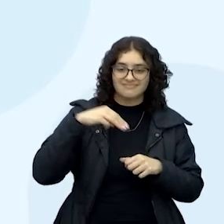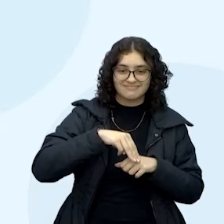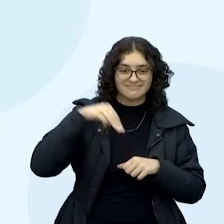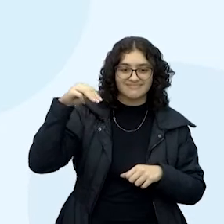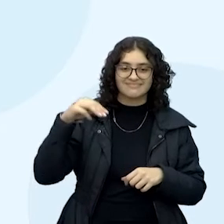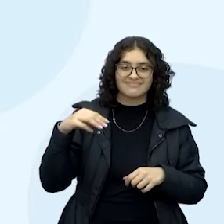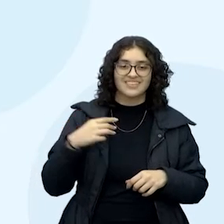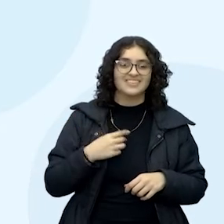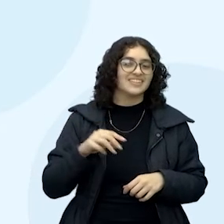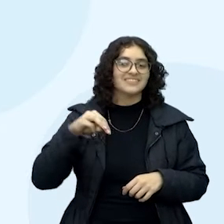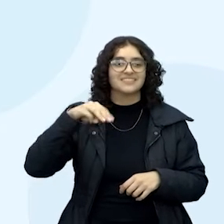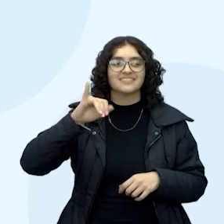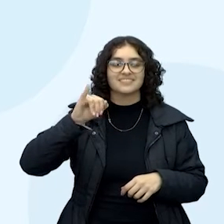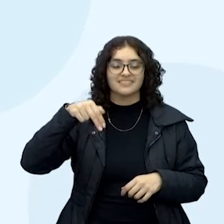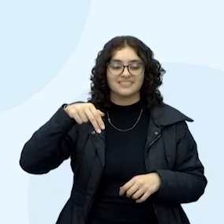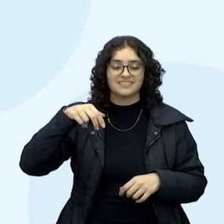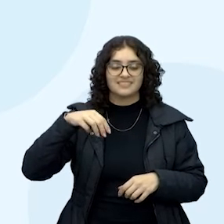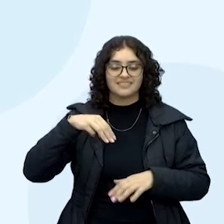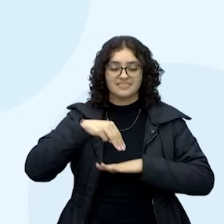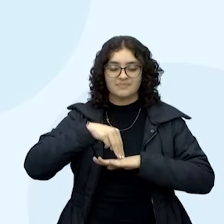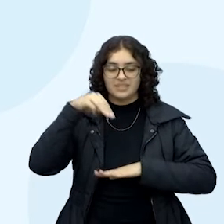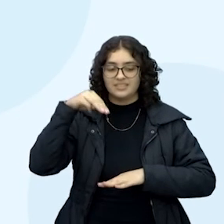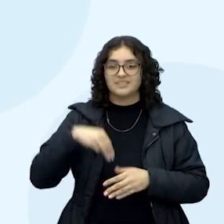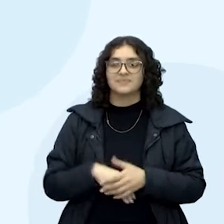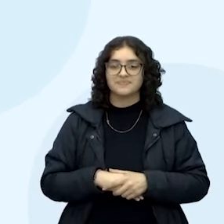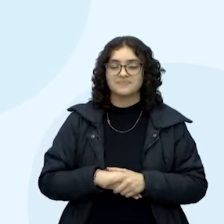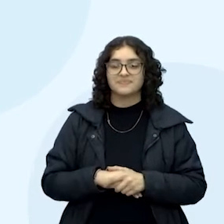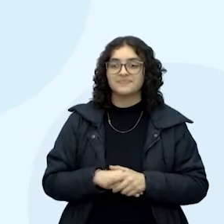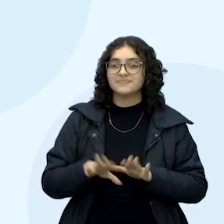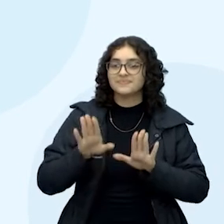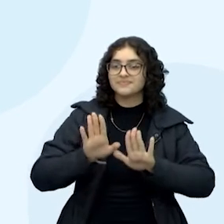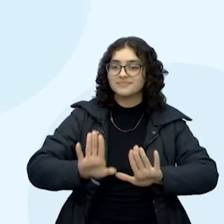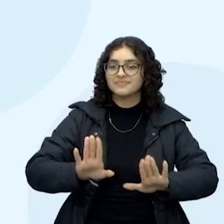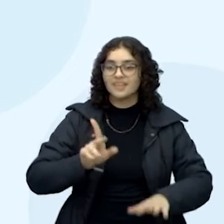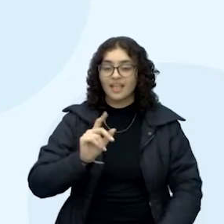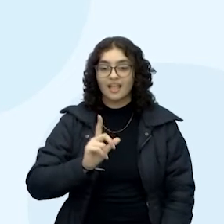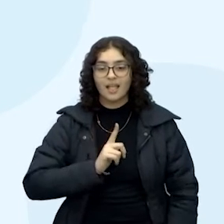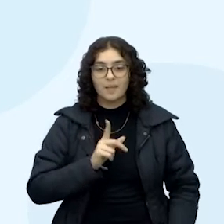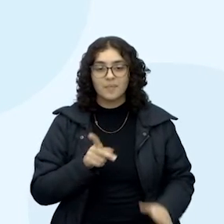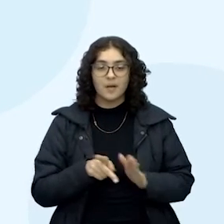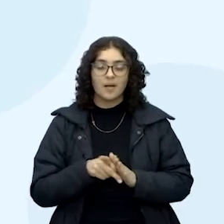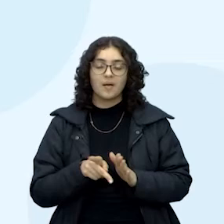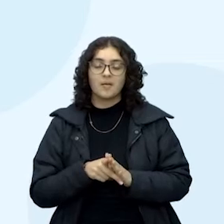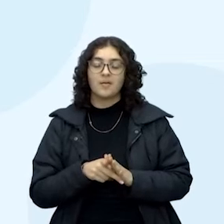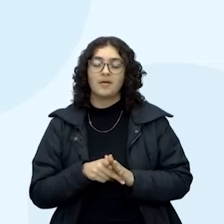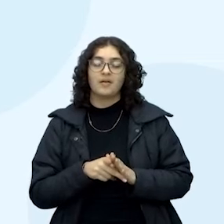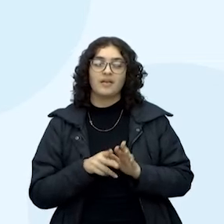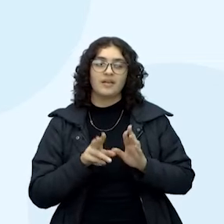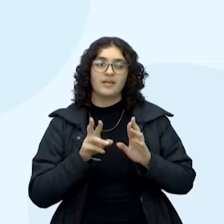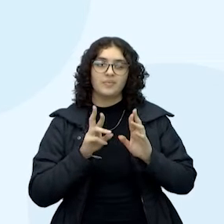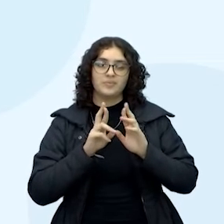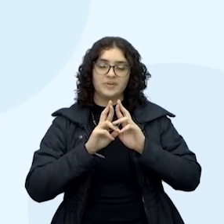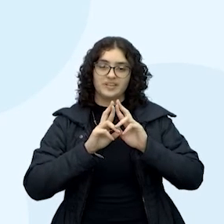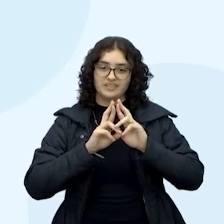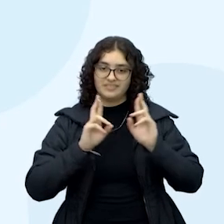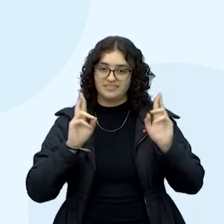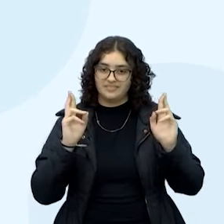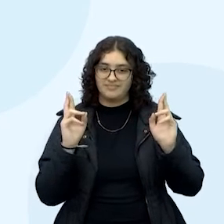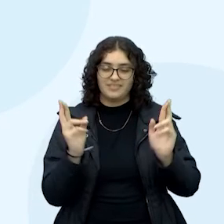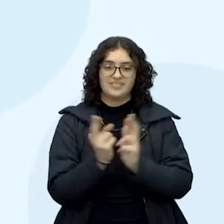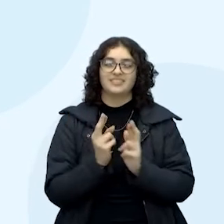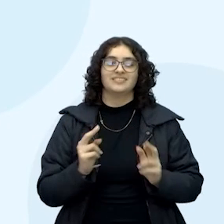Esse tipo de monarquia aqui. No que diz respeito à república, o poder é exercido, no caso,